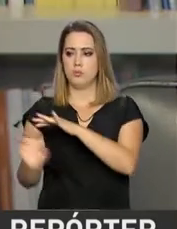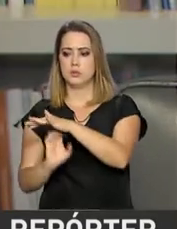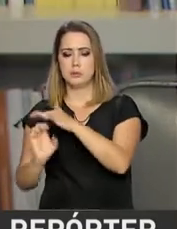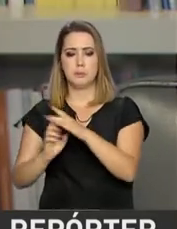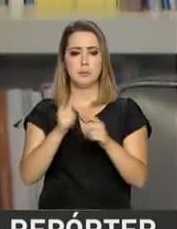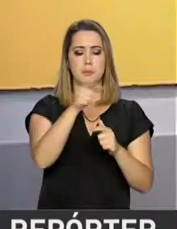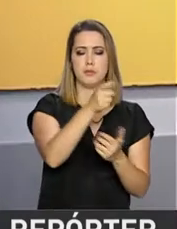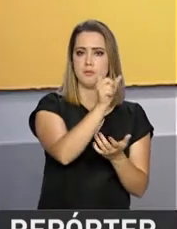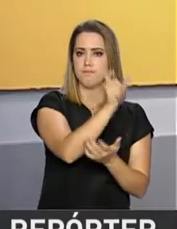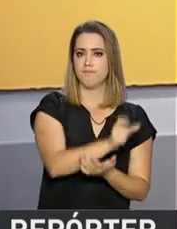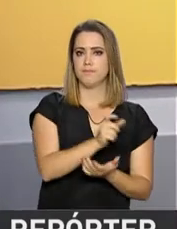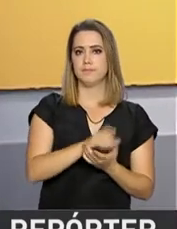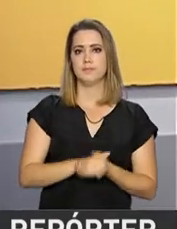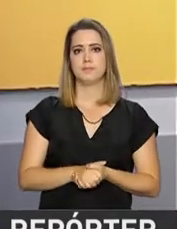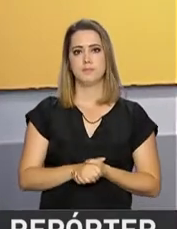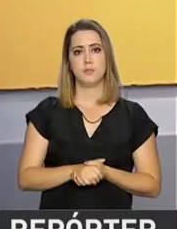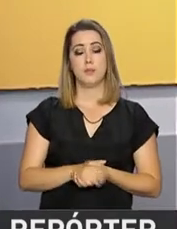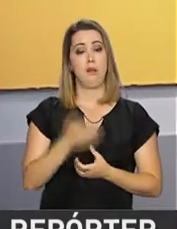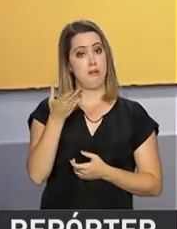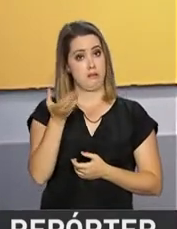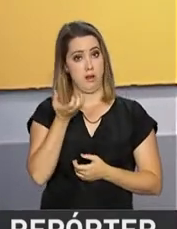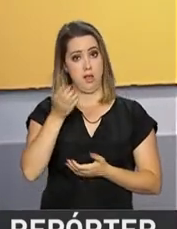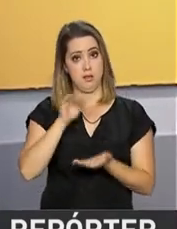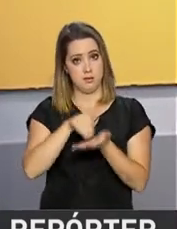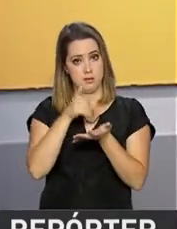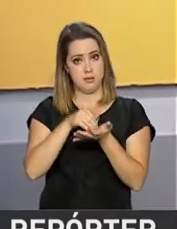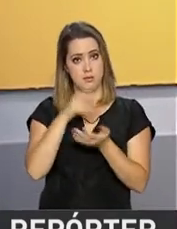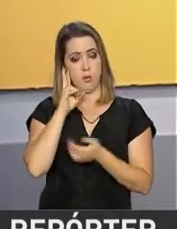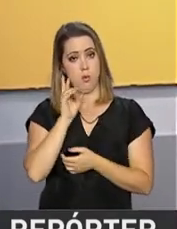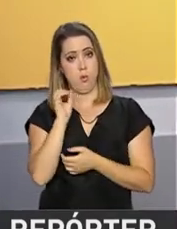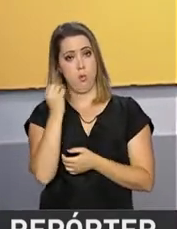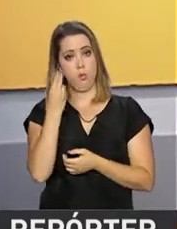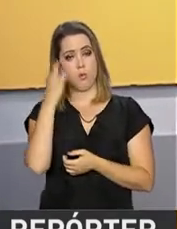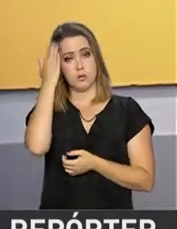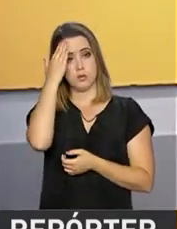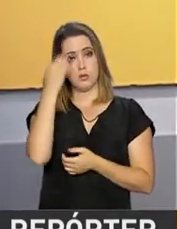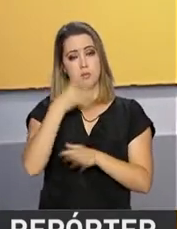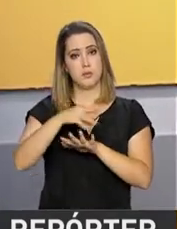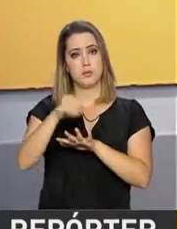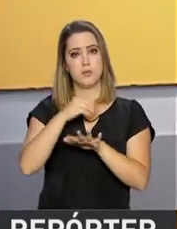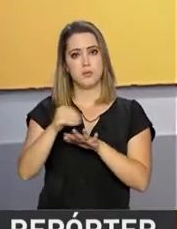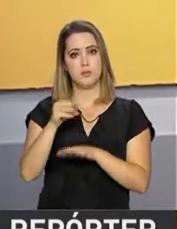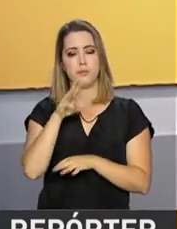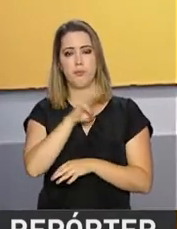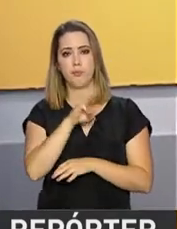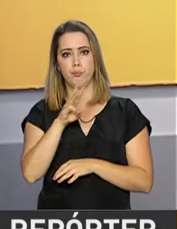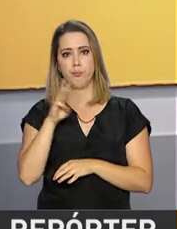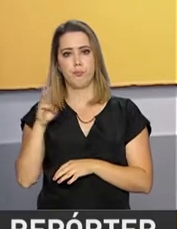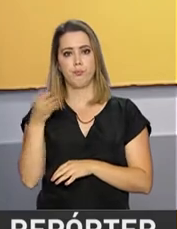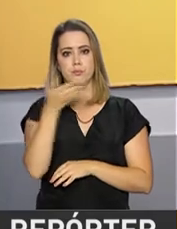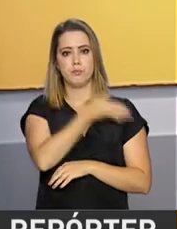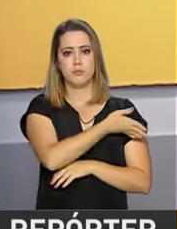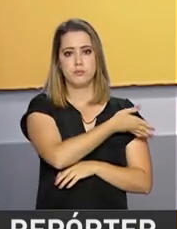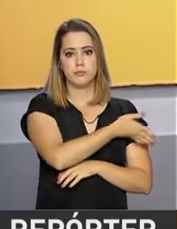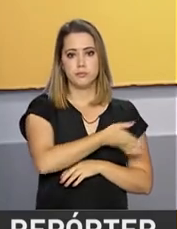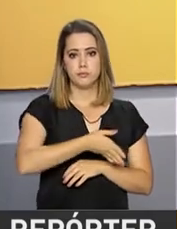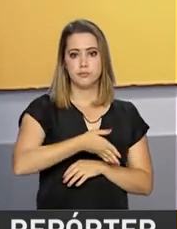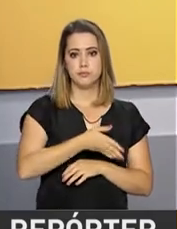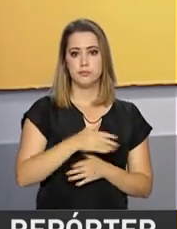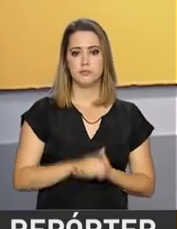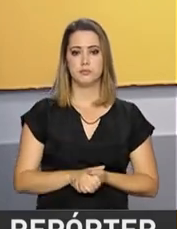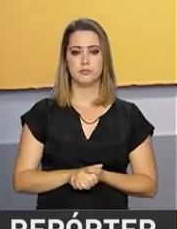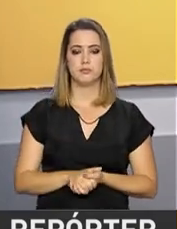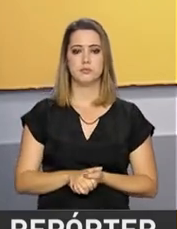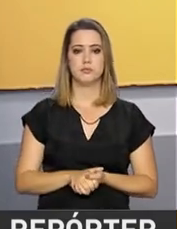e fornecedor para se cadastrar o acompanhar as informações sobre recall anote o endereço é justiça ponto